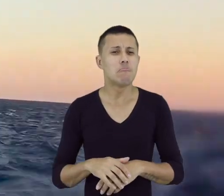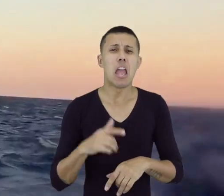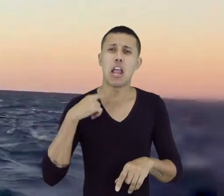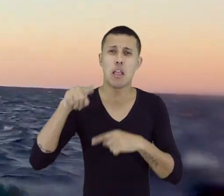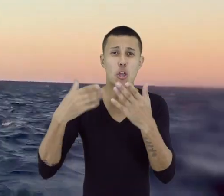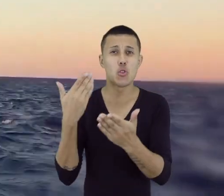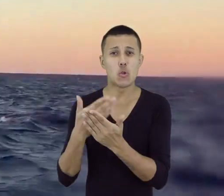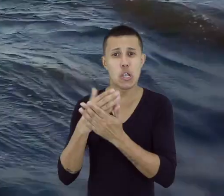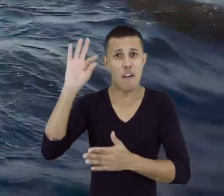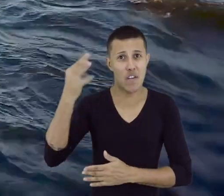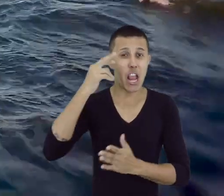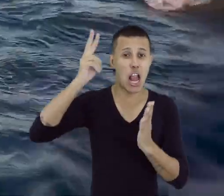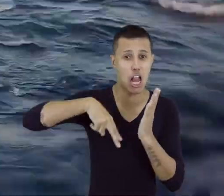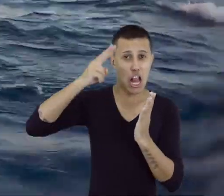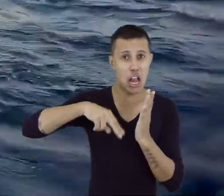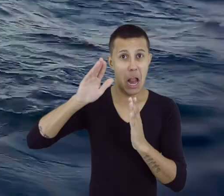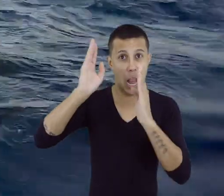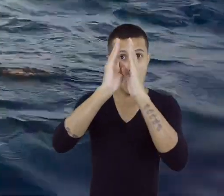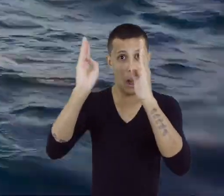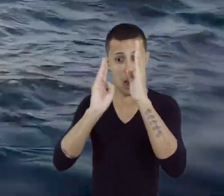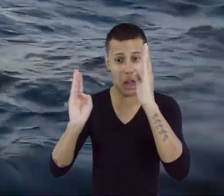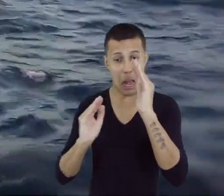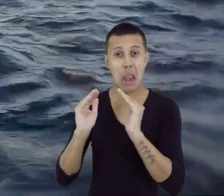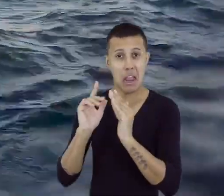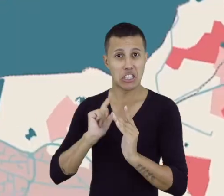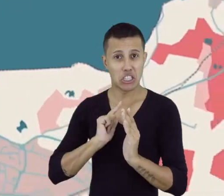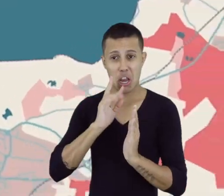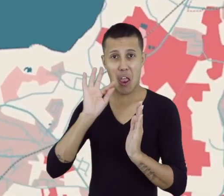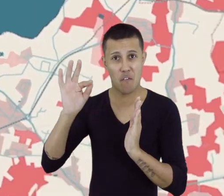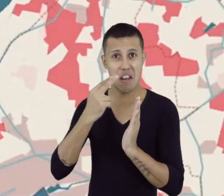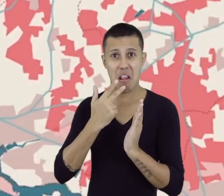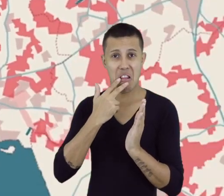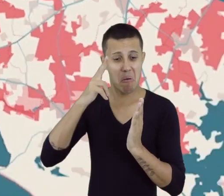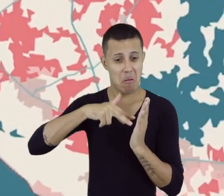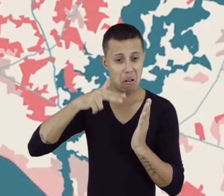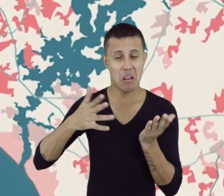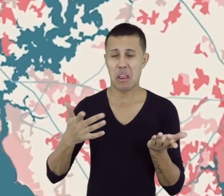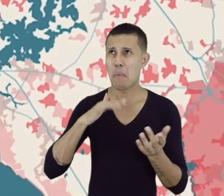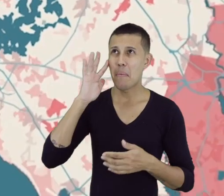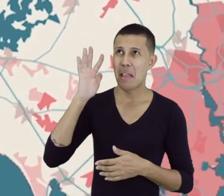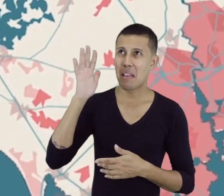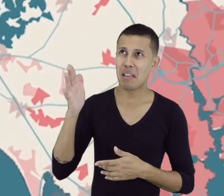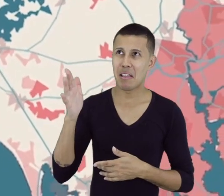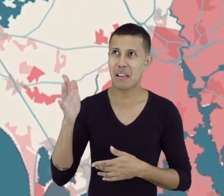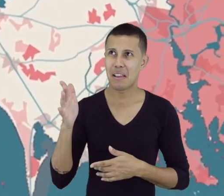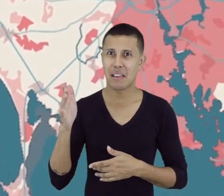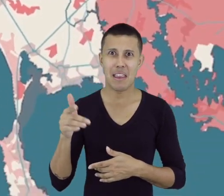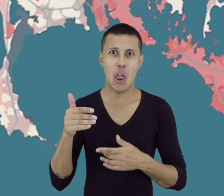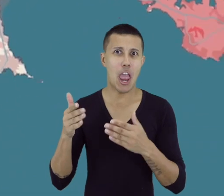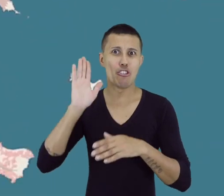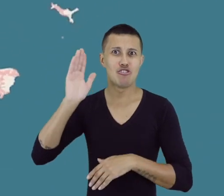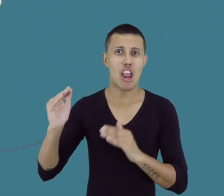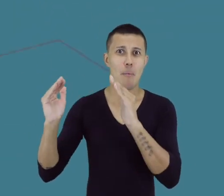eu acabei estudando francês para poder ler os livros que tinha na biblioteca de casa, e nunca imaginaria que um dia eu acabaria